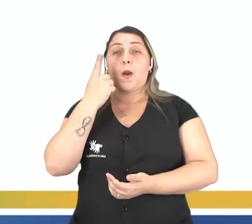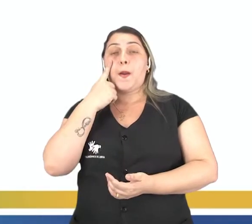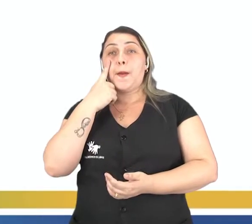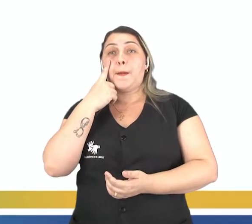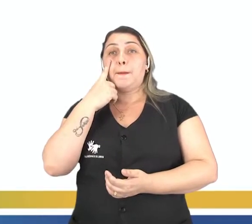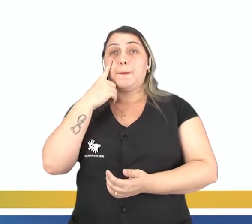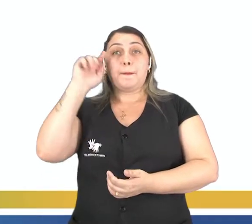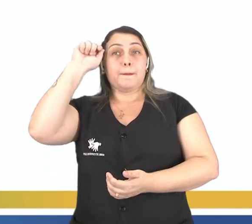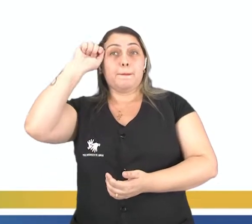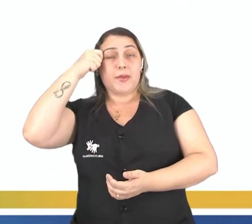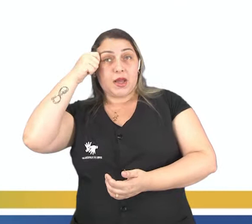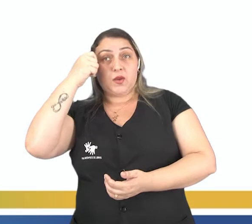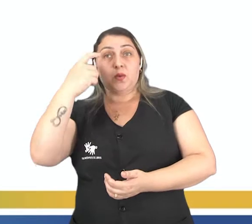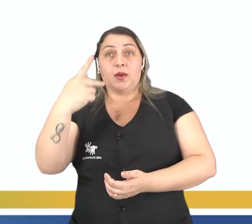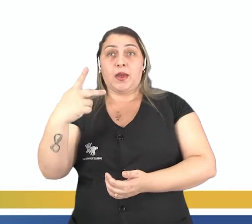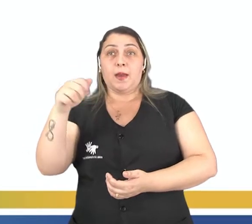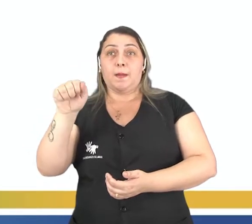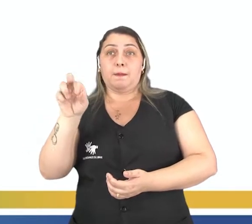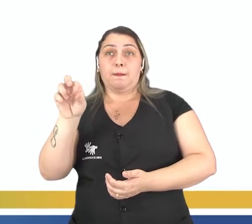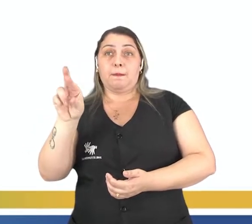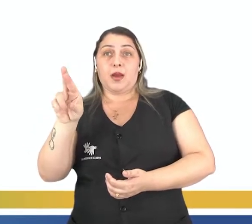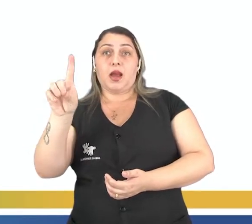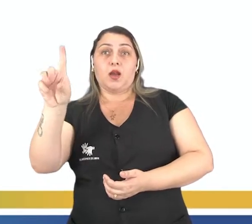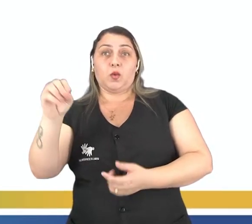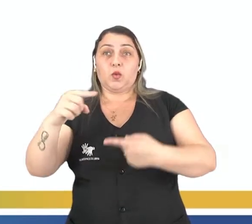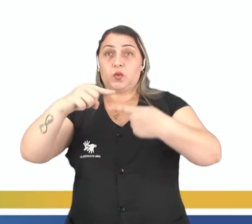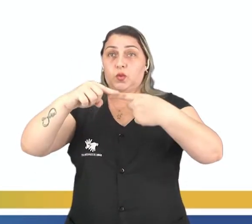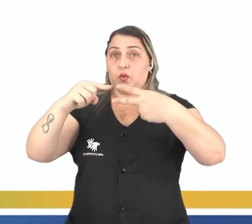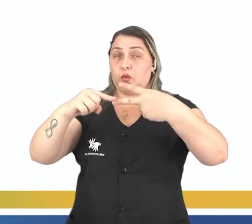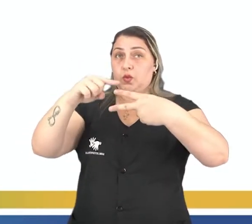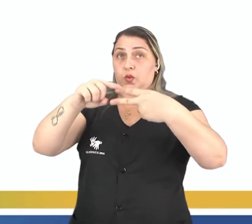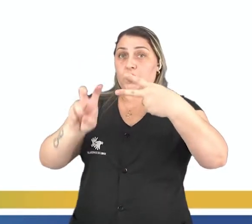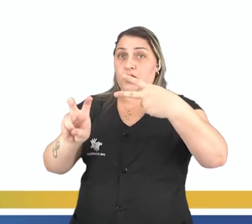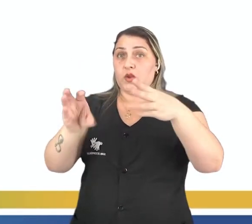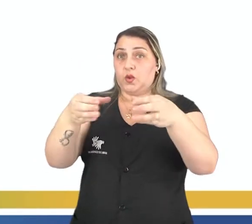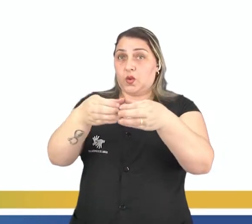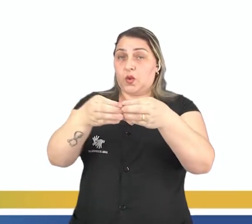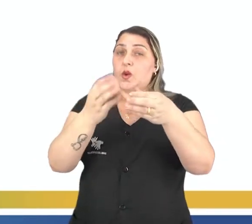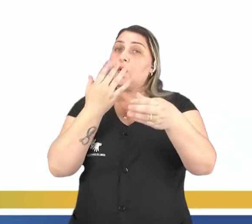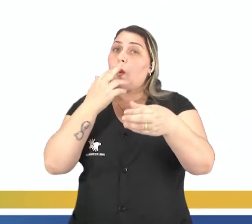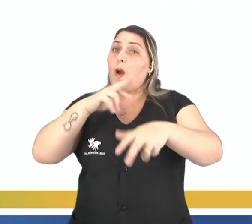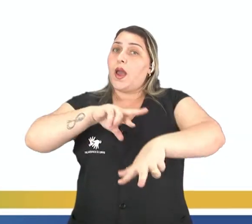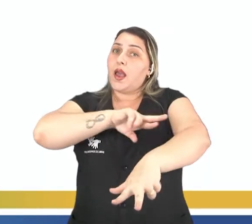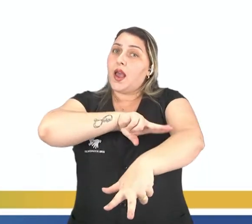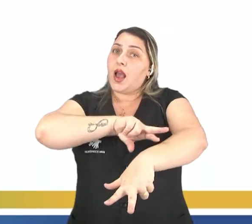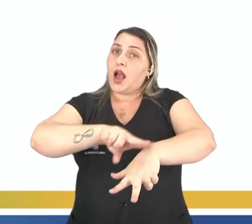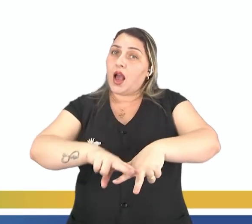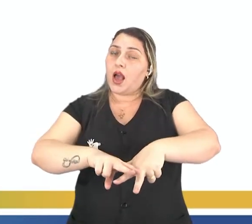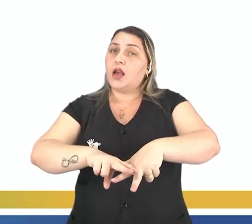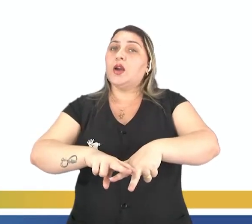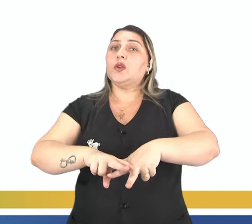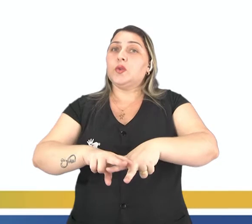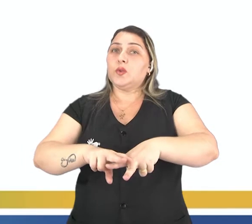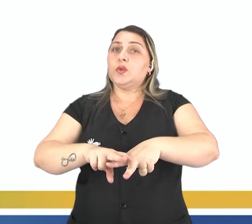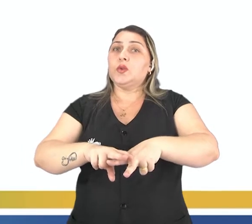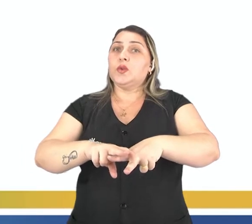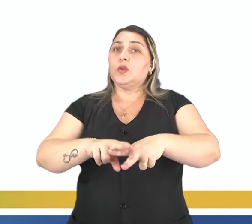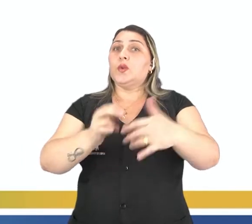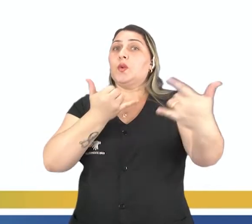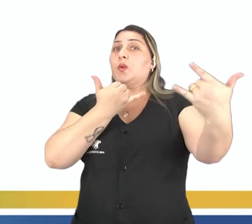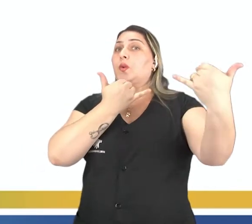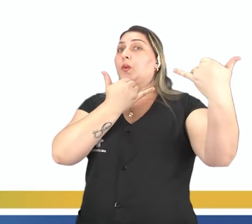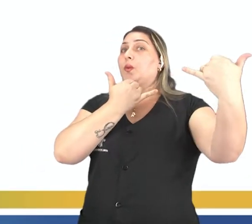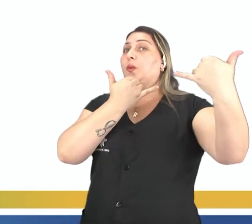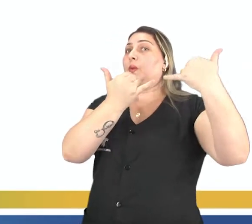é que preto e pardo são 2 dos 5 grupos de cor e raça definidos pelo Instituto Brasileiro de